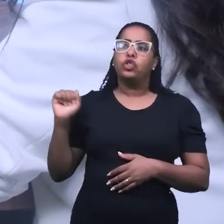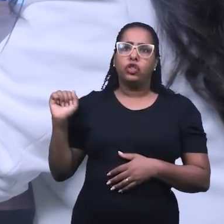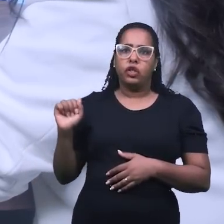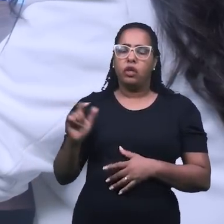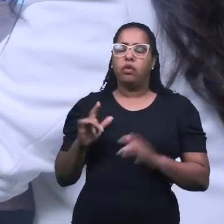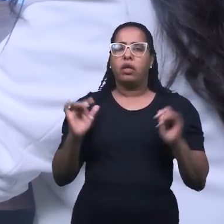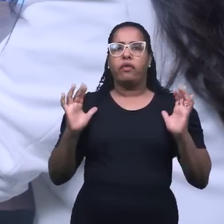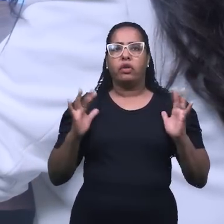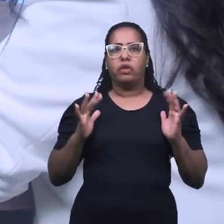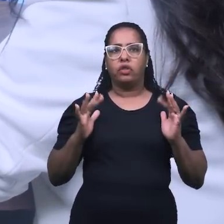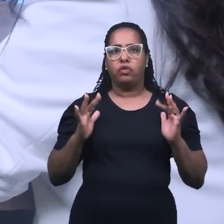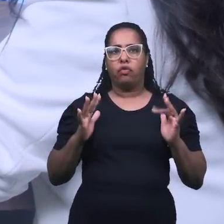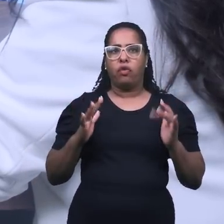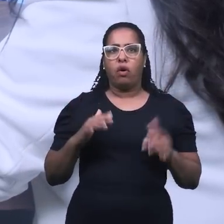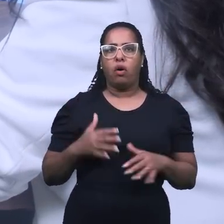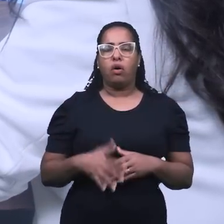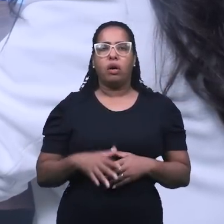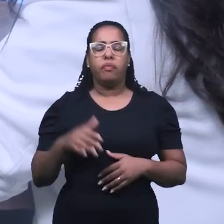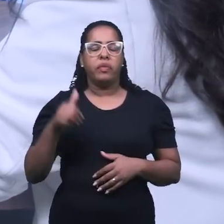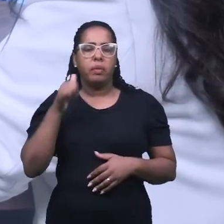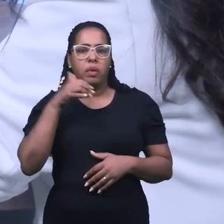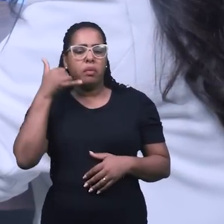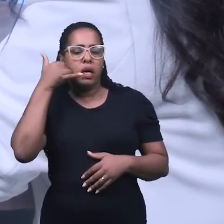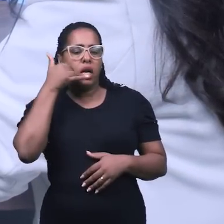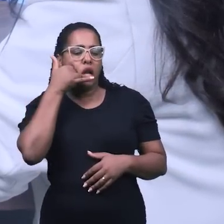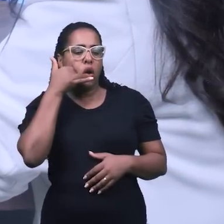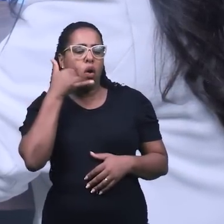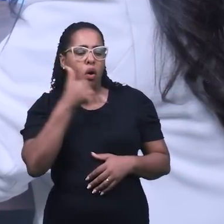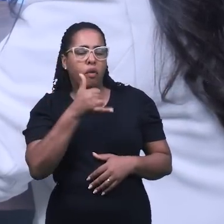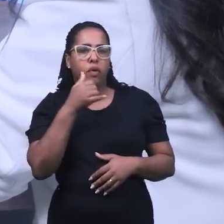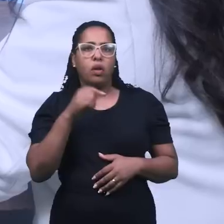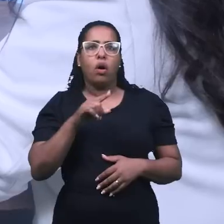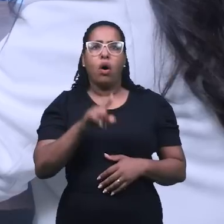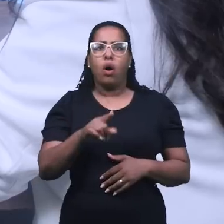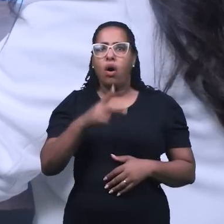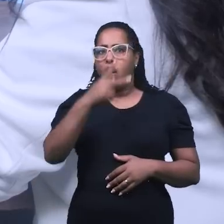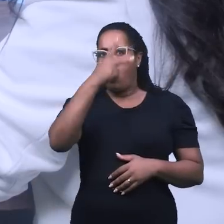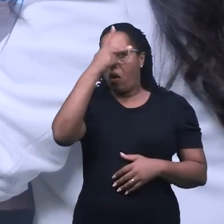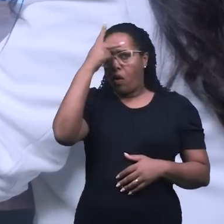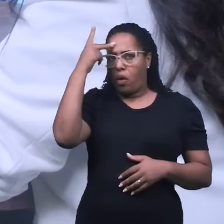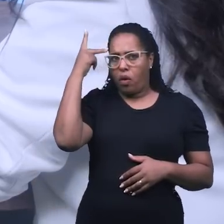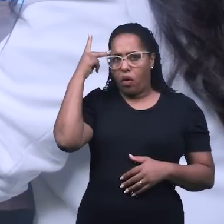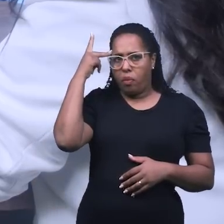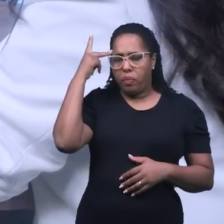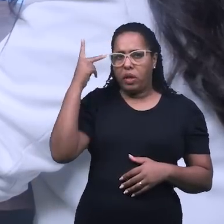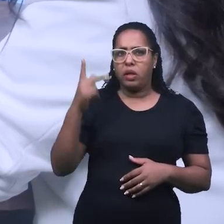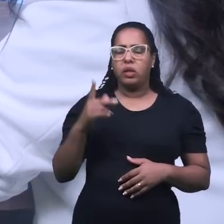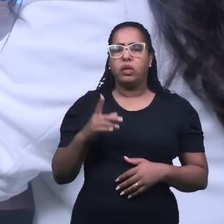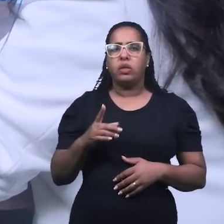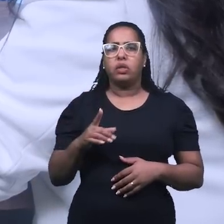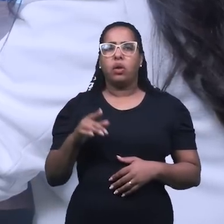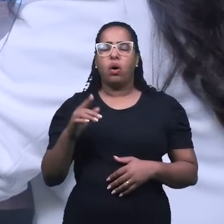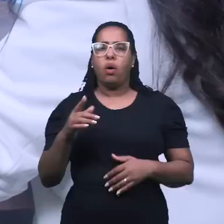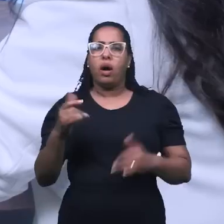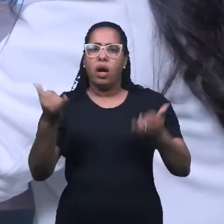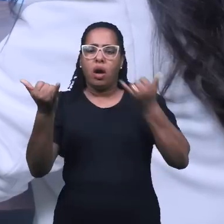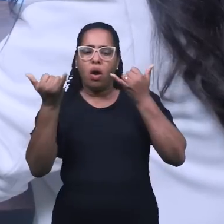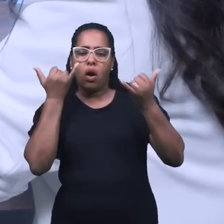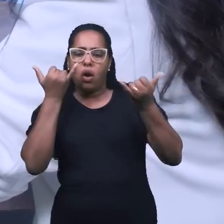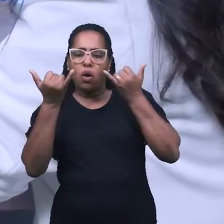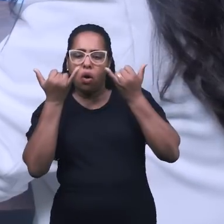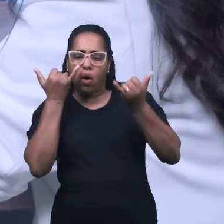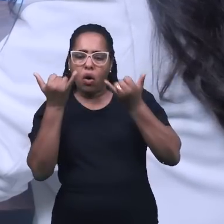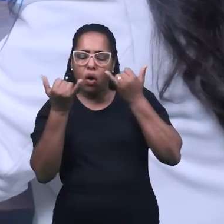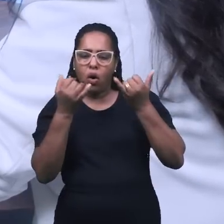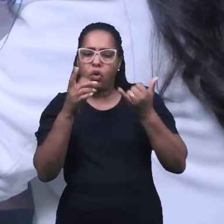do sindicato, a minha mãe me ligou e falou, olha, uma pessoa que tem acesso ao Diário Oficial aqui falou que você foi